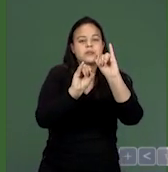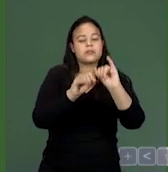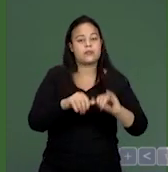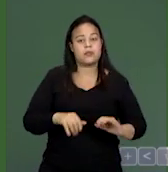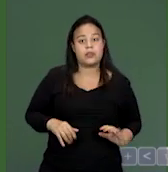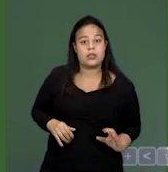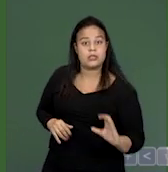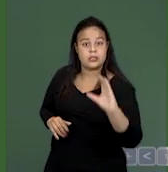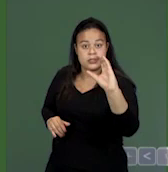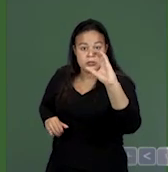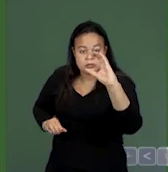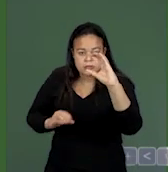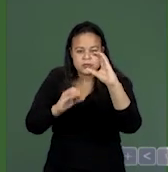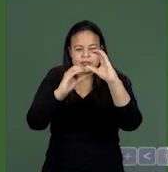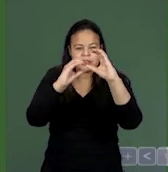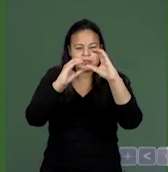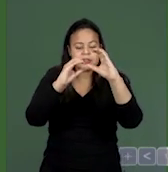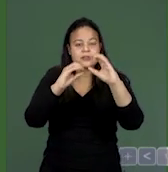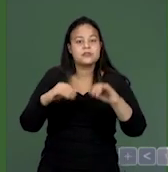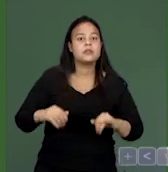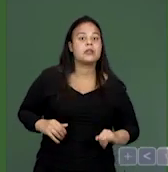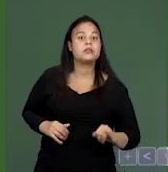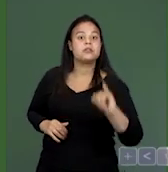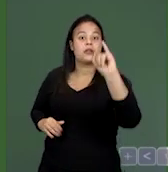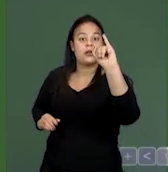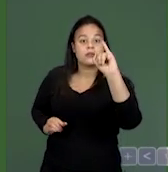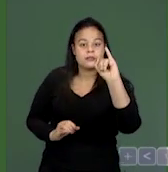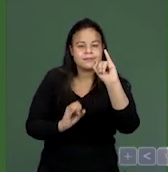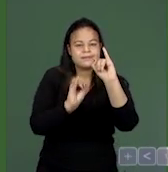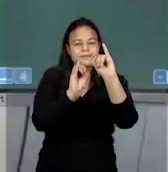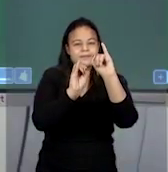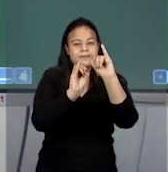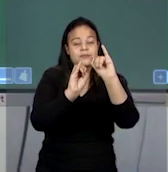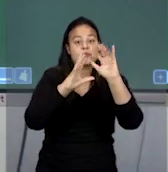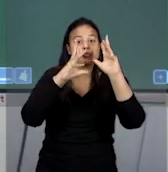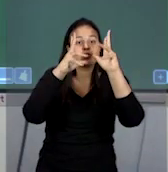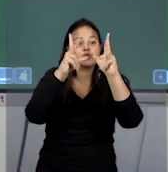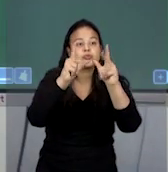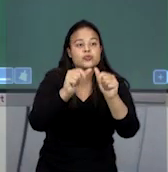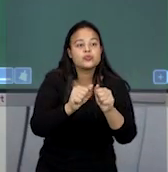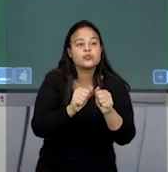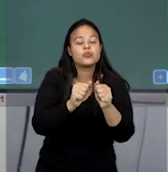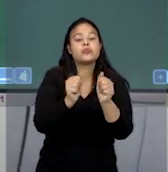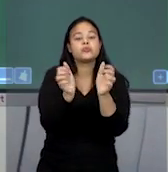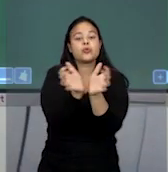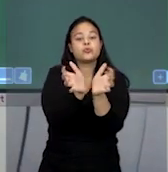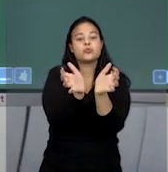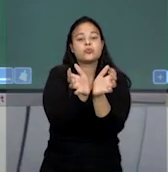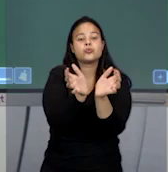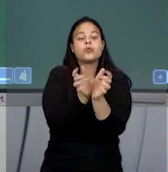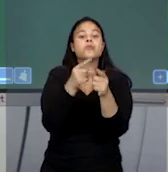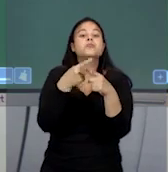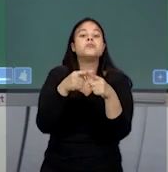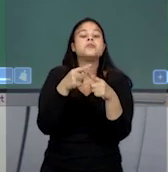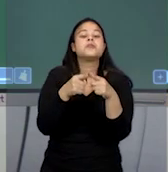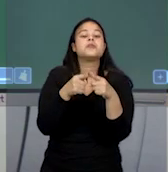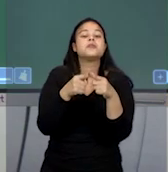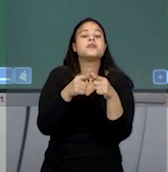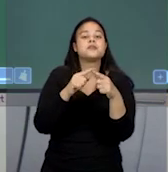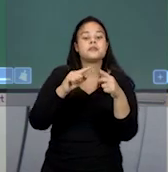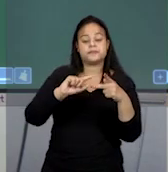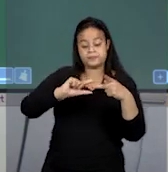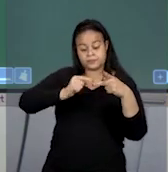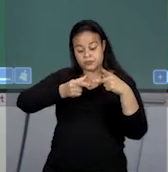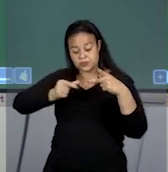Czão, Czinho, Izão, Izinho. Todos esses daqui foram brancos. Por quê? Vai ter gene